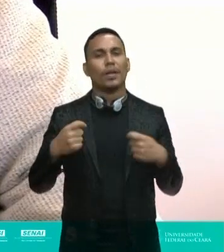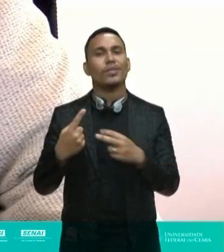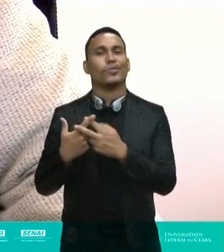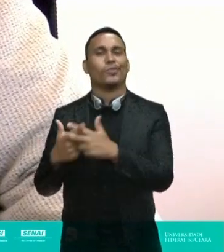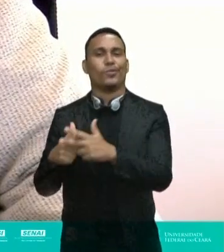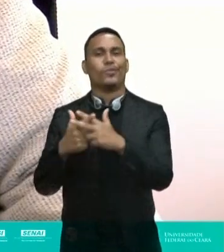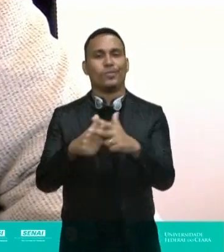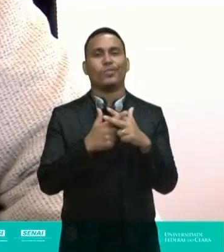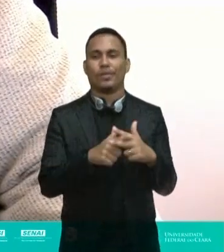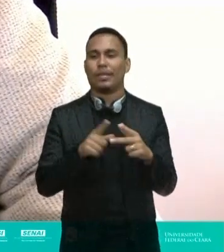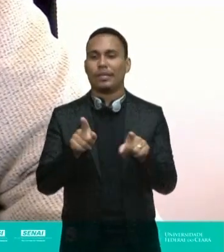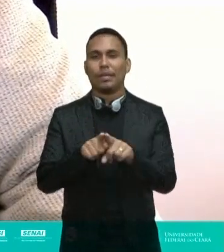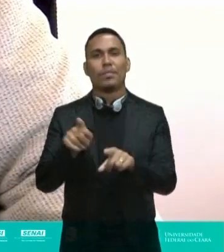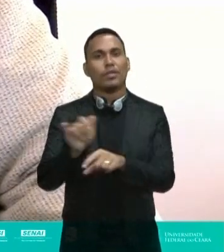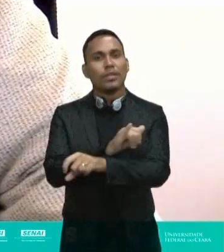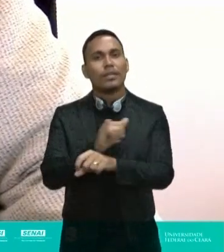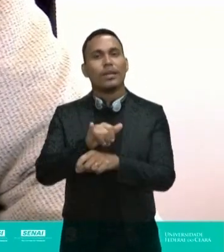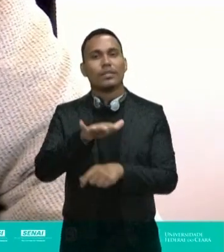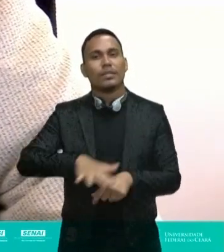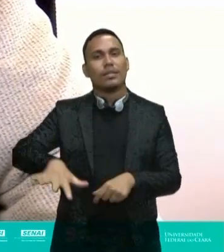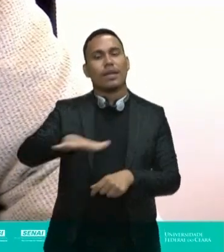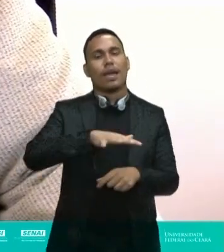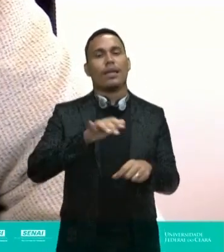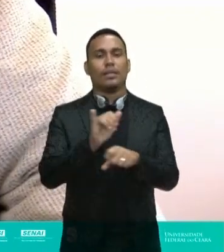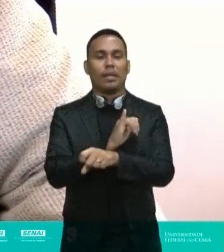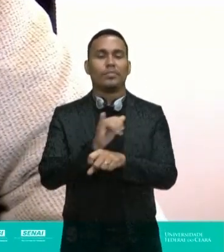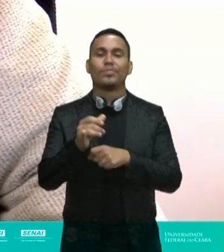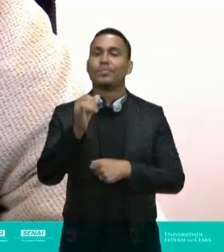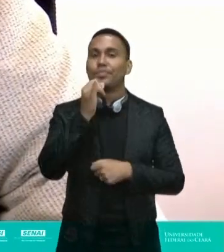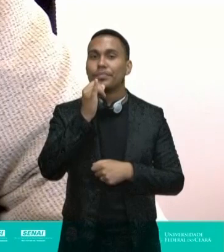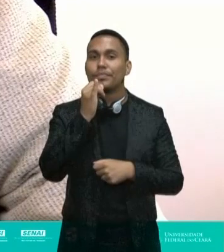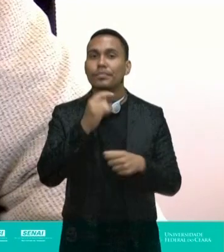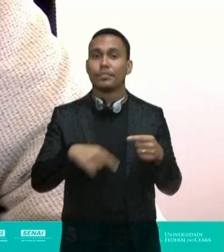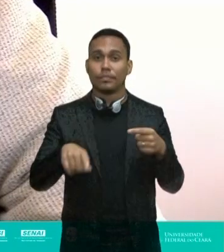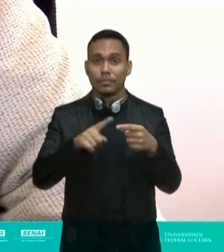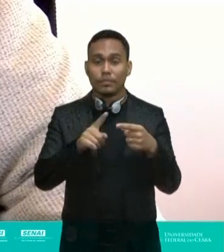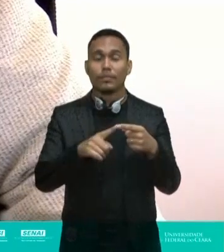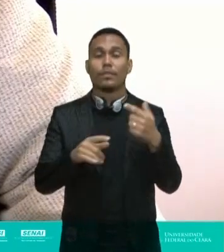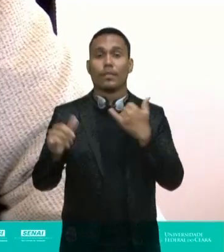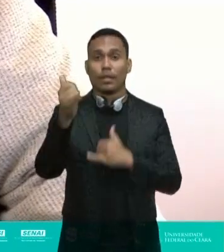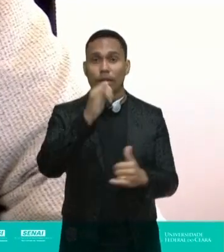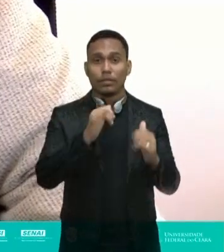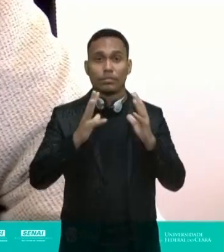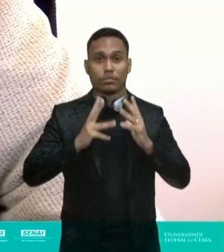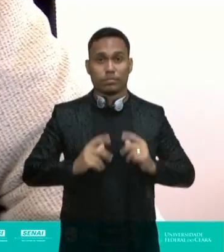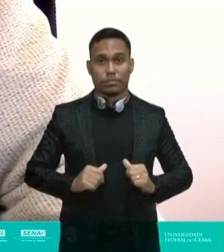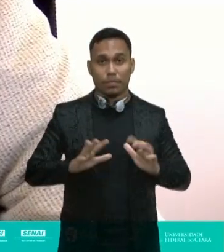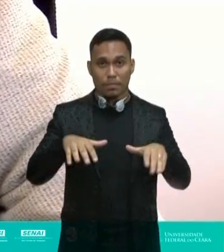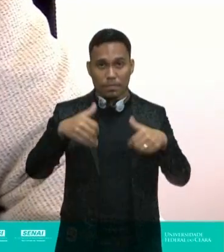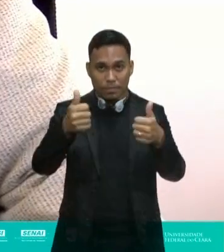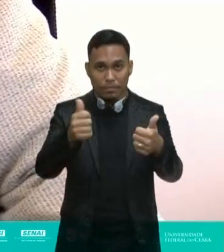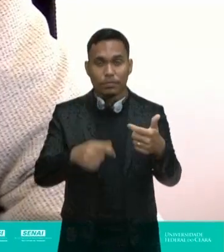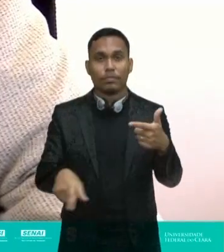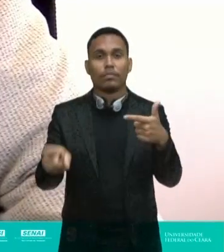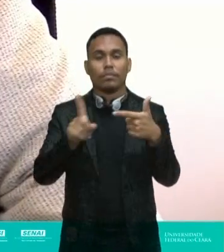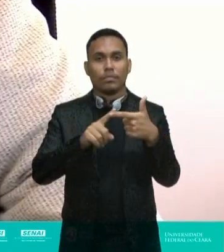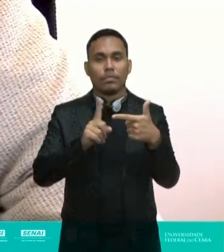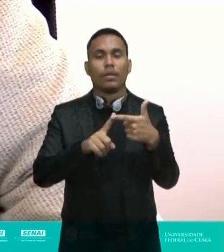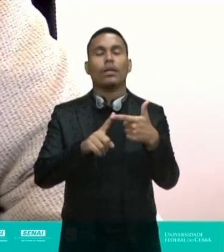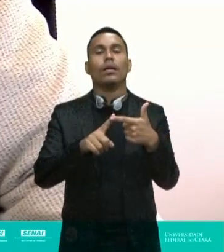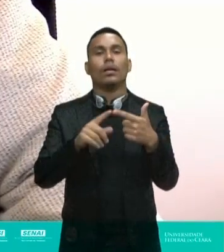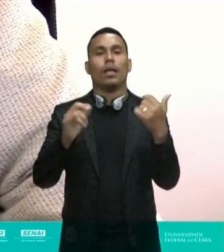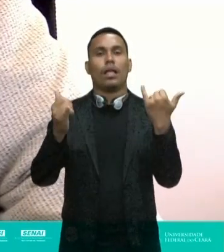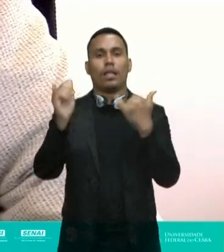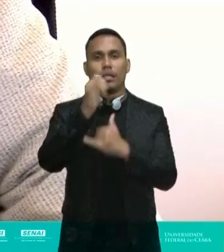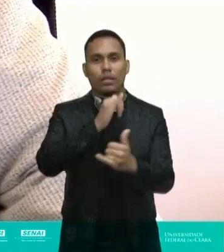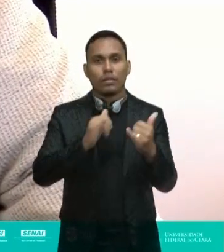áreas estratégicas, como, por exemplo, a prioridade transversal à eficiência energética, o reforço da diversificação de fontes de energia